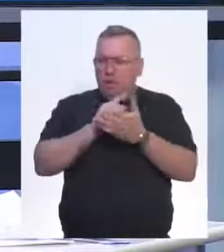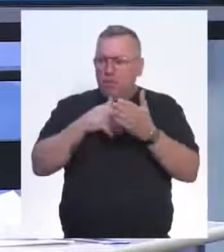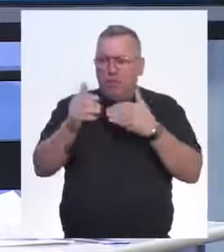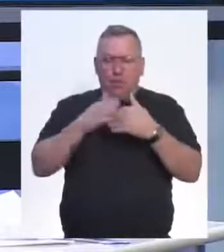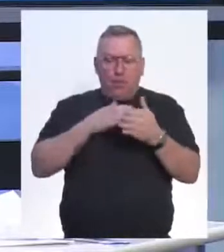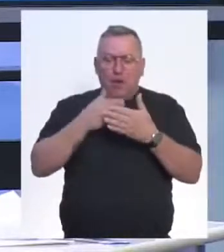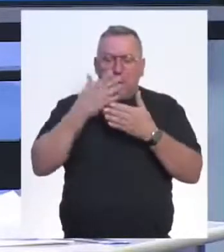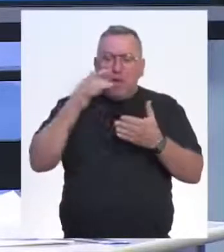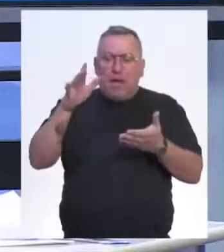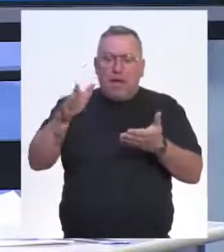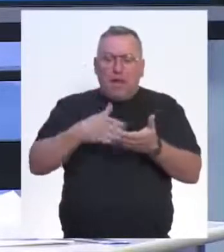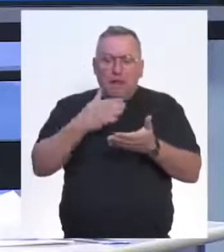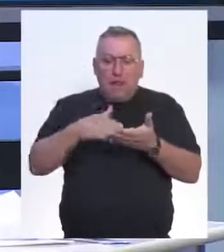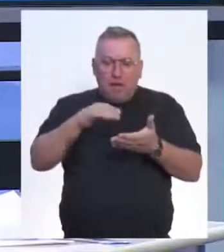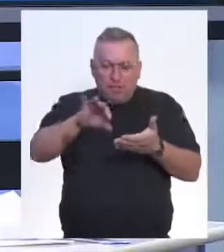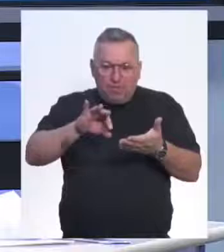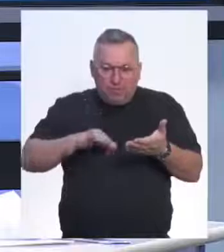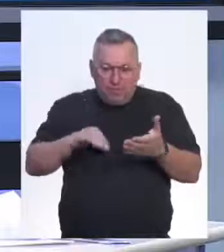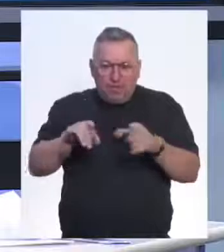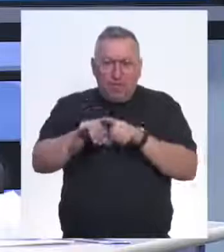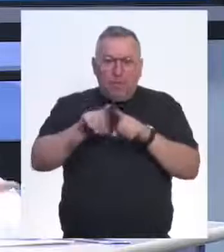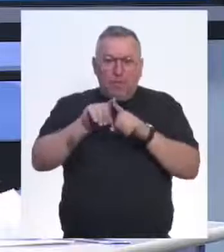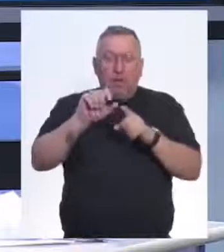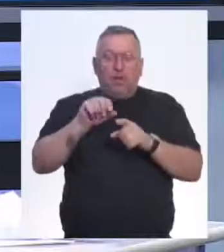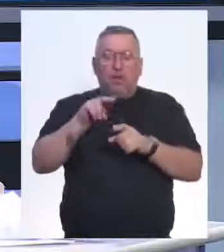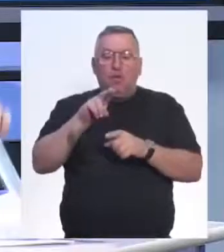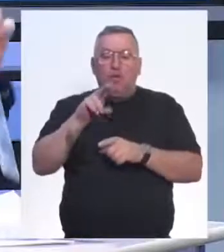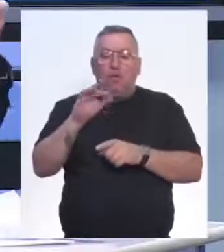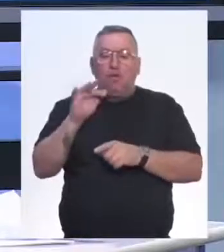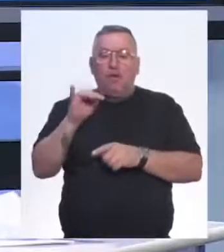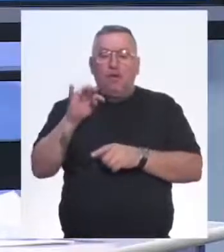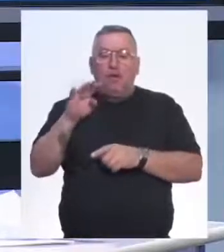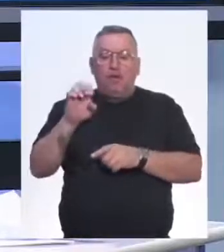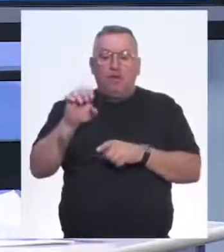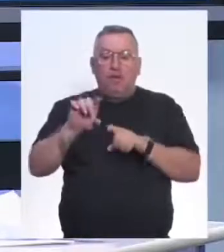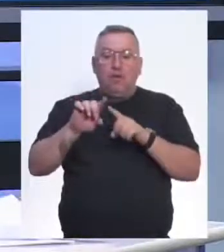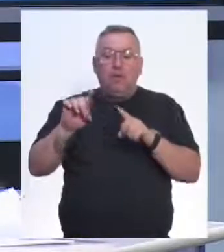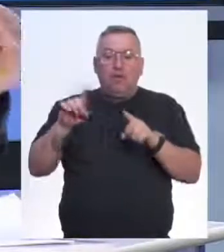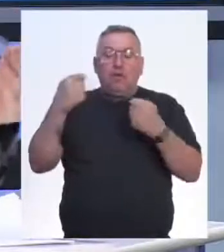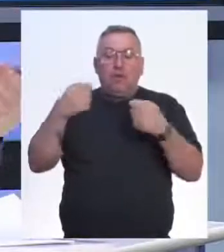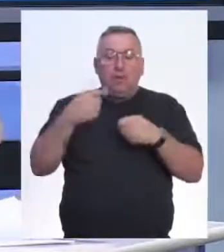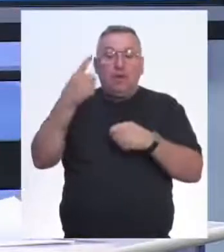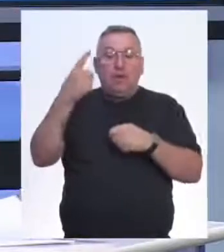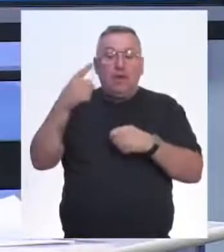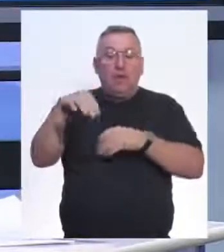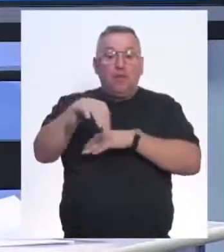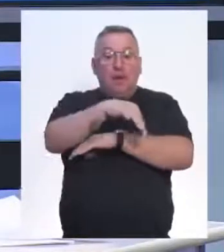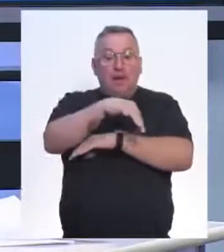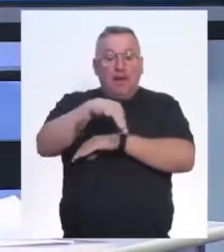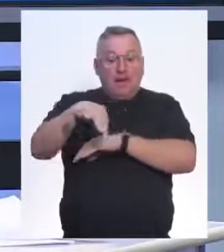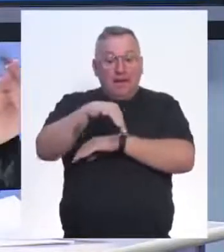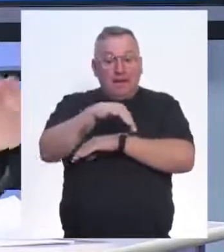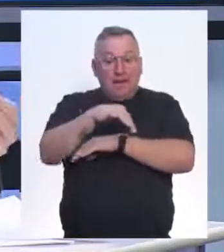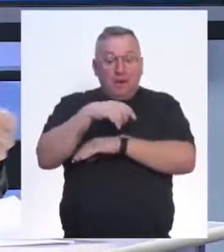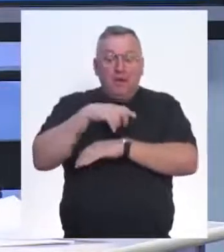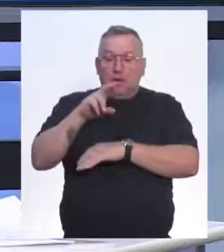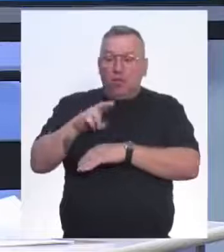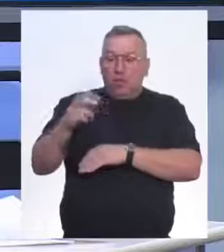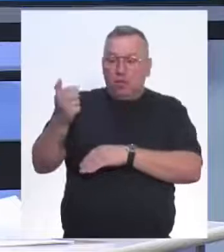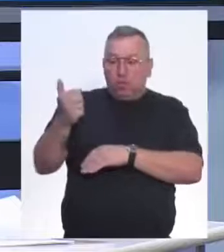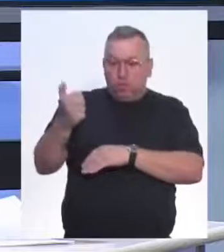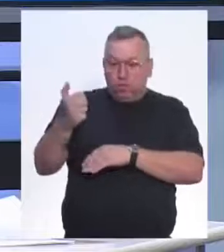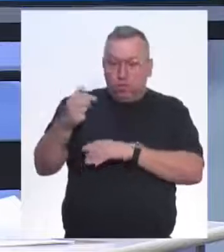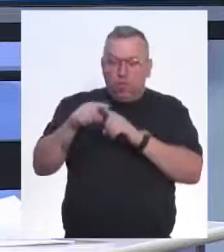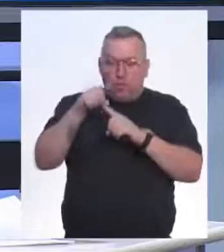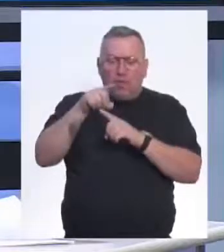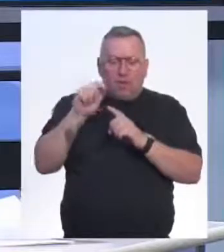ser de caderno, não tem problema não, separa, deixa separado e eu vou precisar de uma régua, no caso aqui eu estou usando um canetão, mas